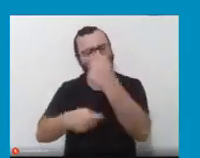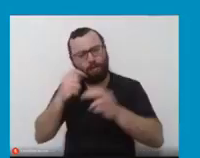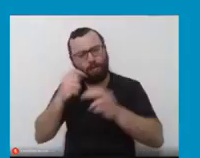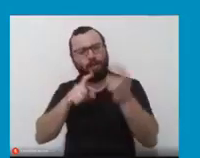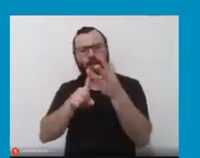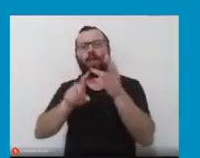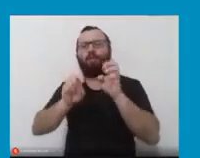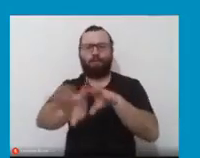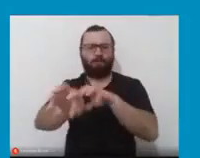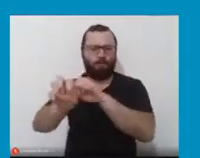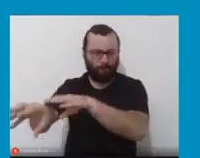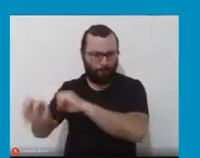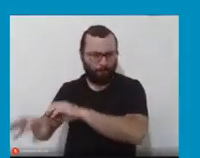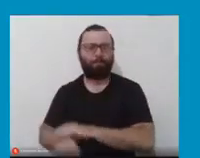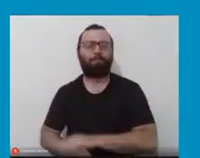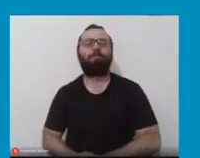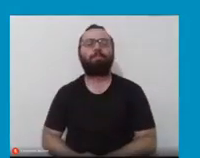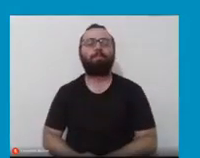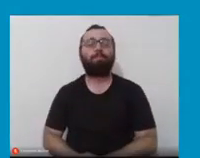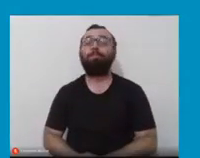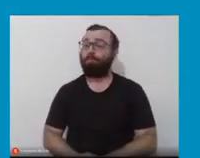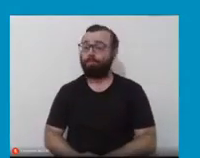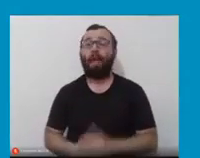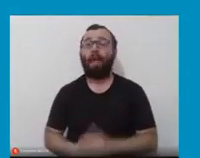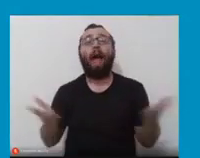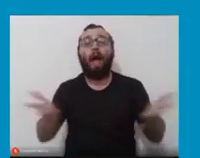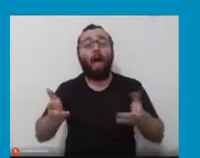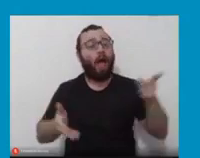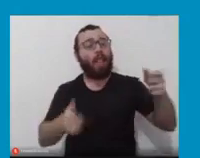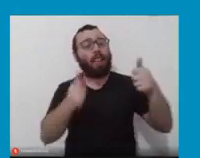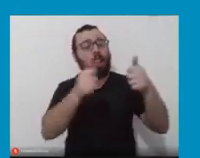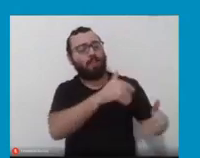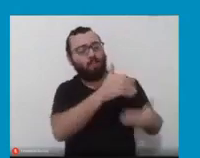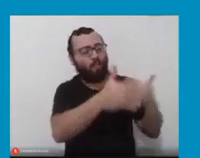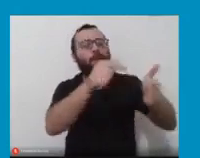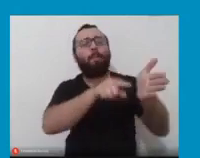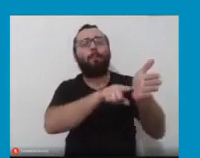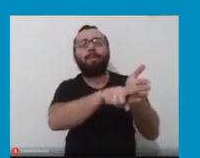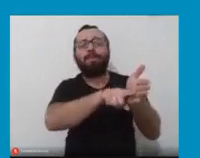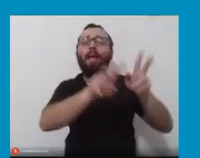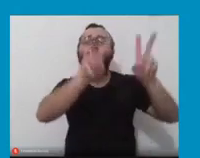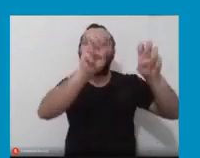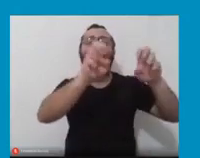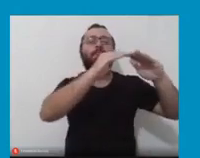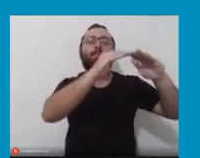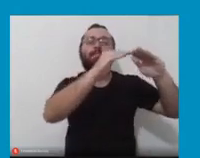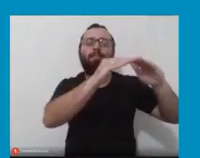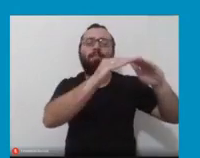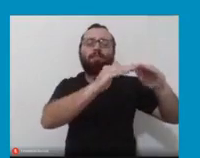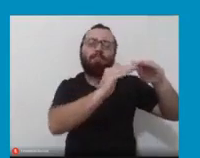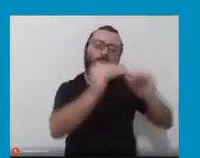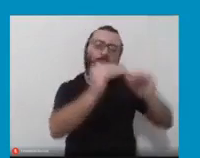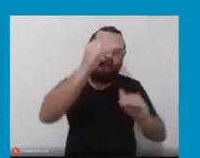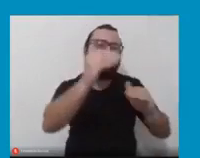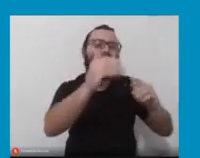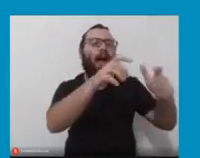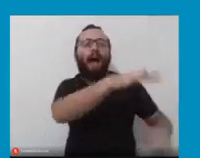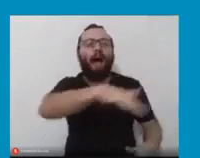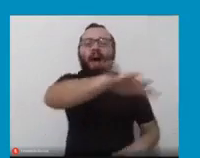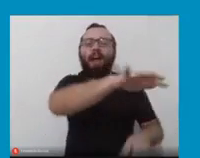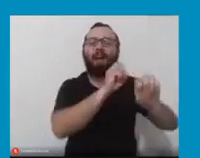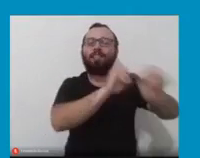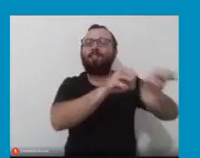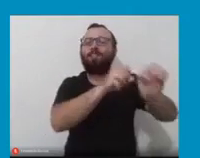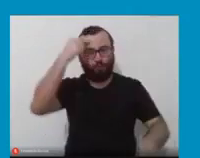educacionais. Agora mesmo, ele está desenvolvendo pesquisa sobre as desigualdades na área de ensino superior no